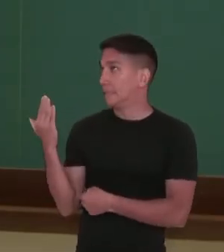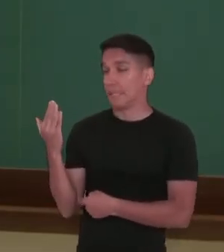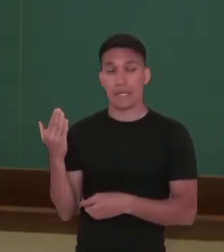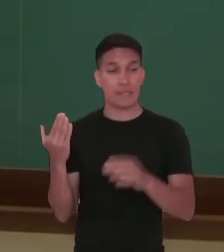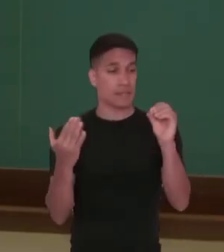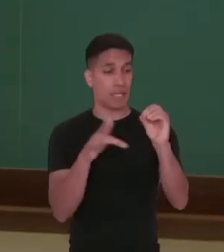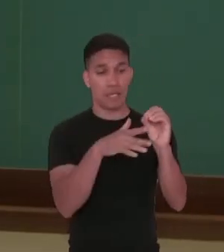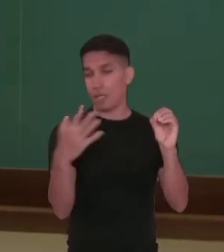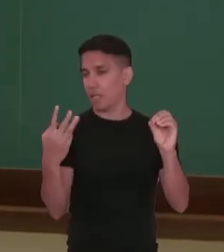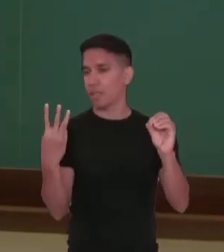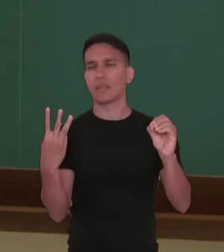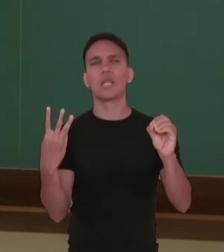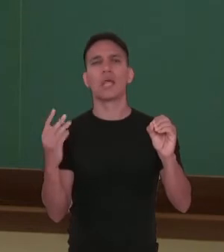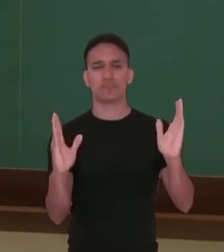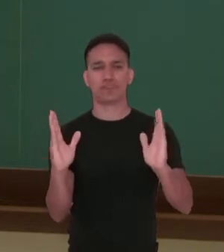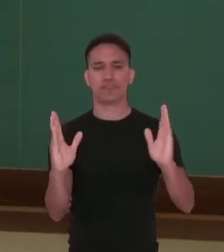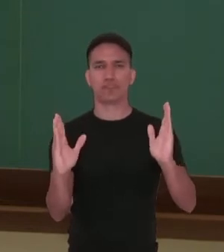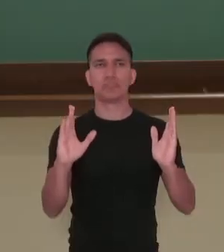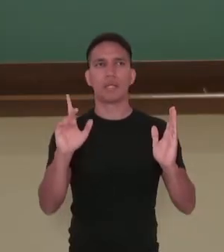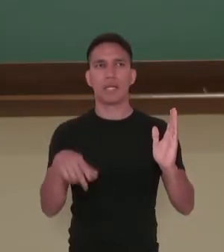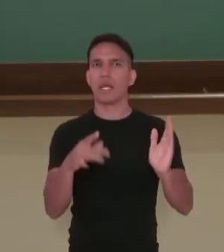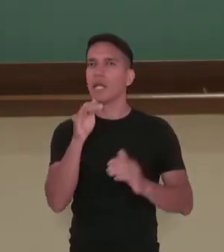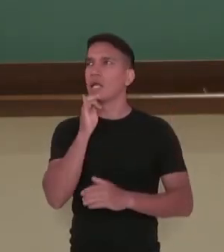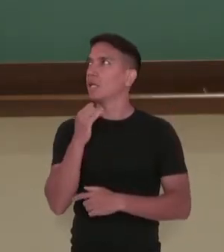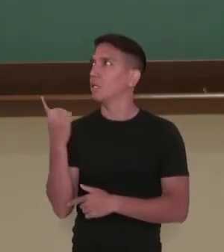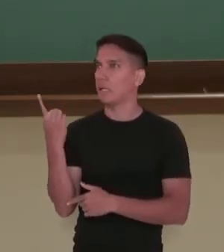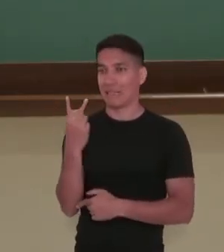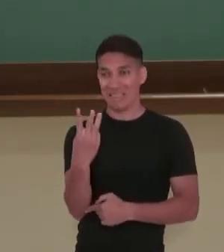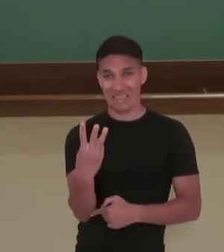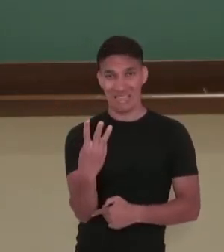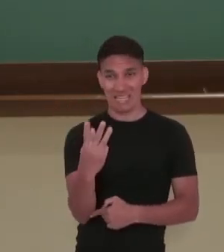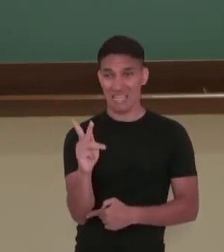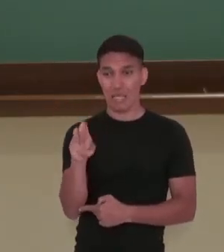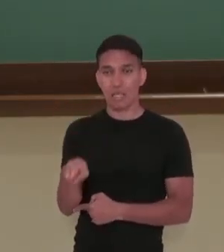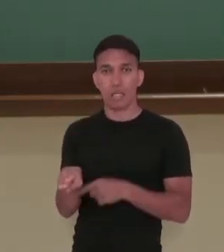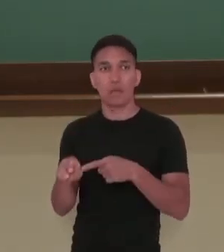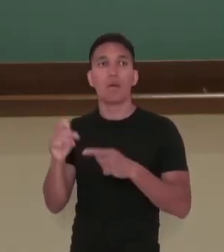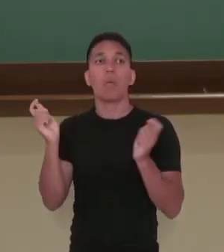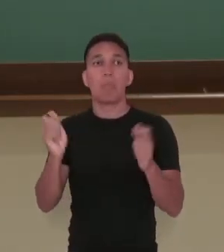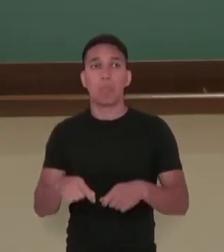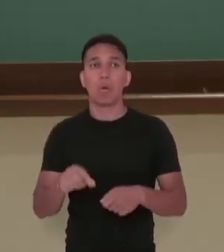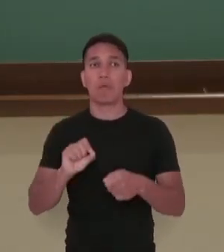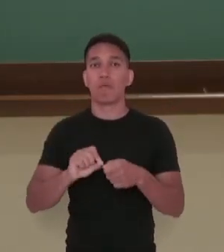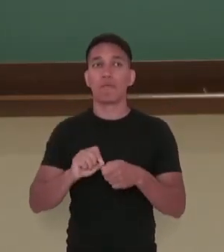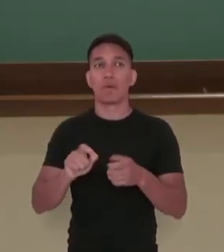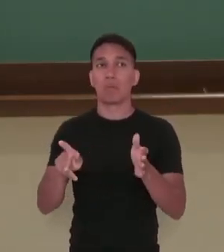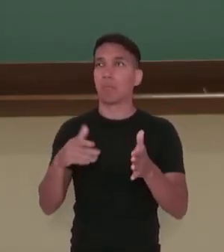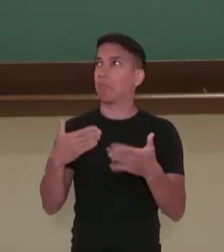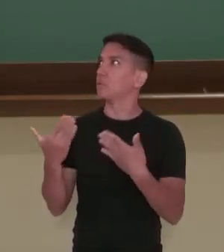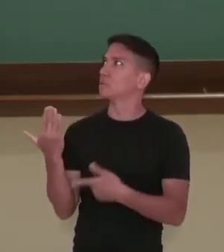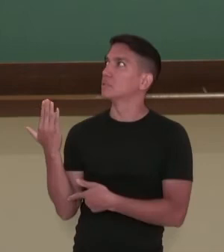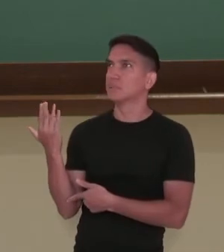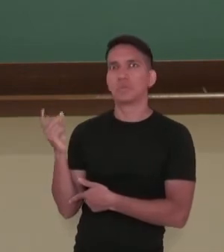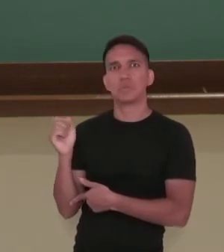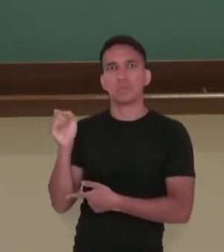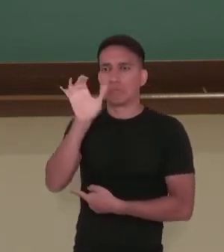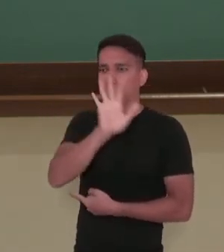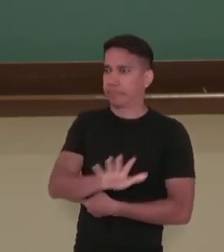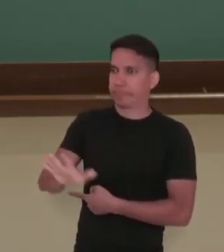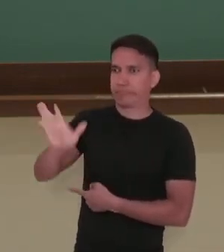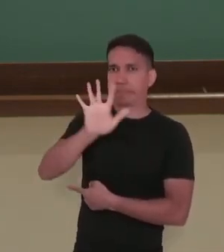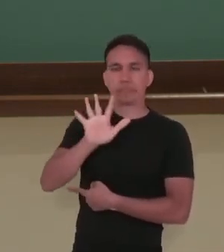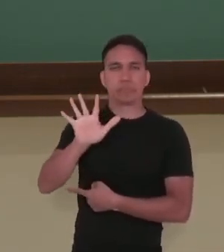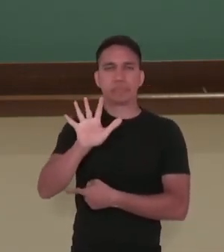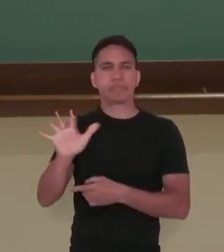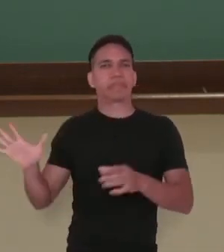até 3, que seriam 3 quilômetros, ele poderá ficar do tamanho